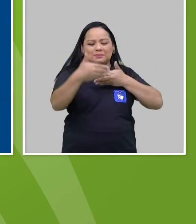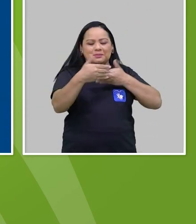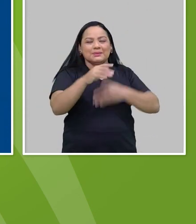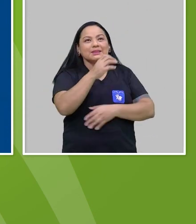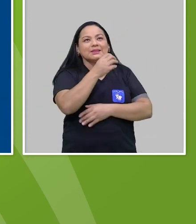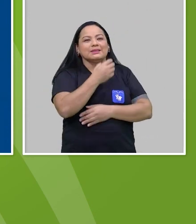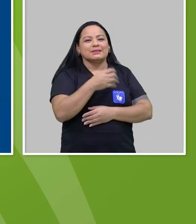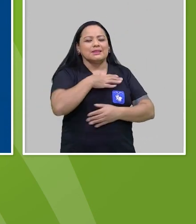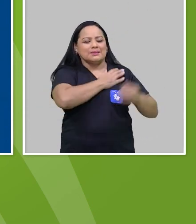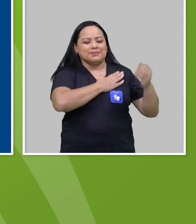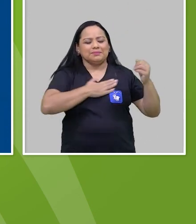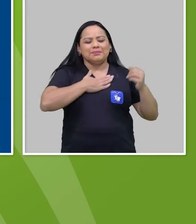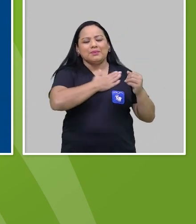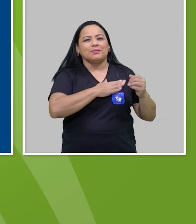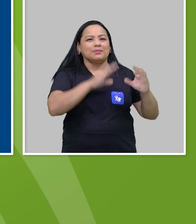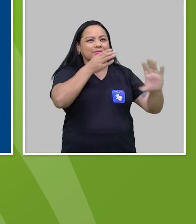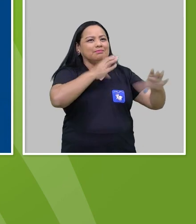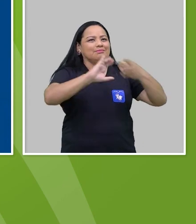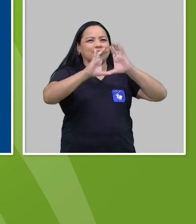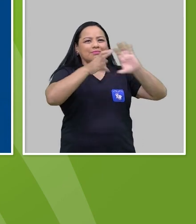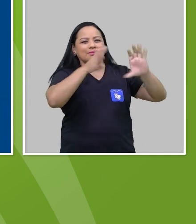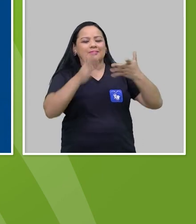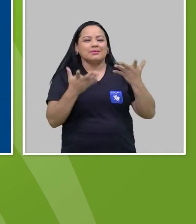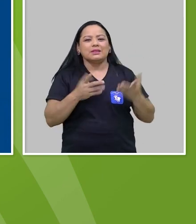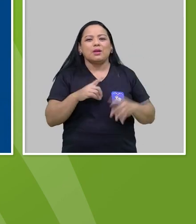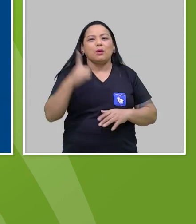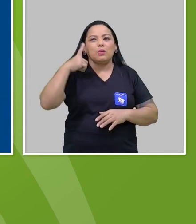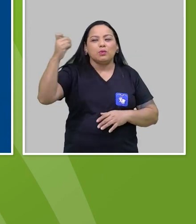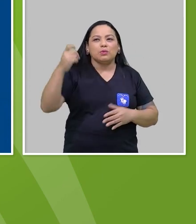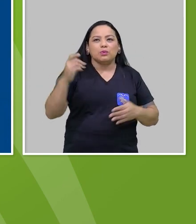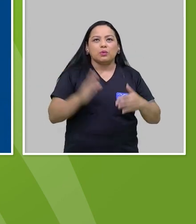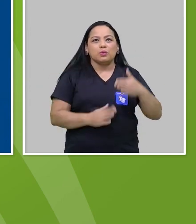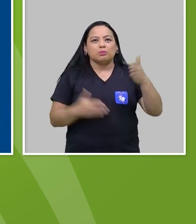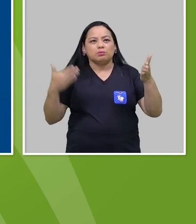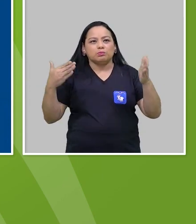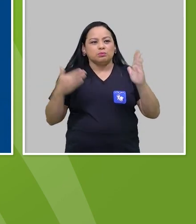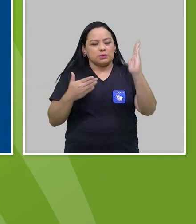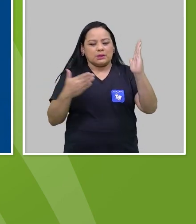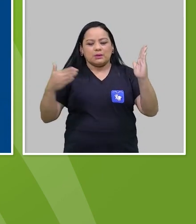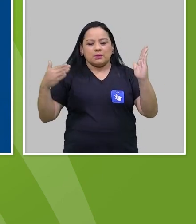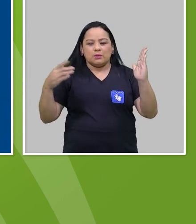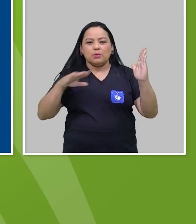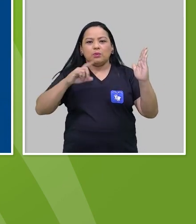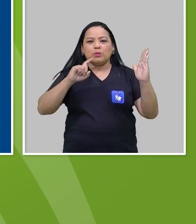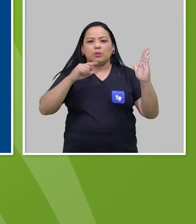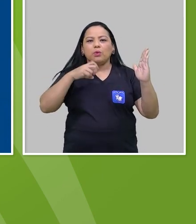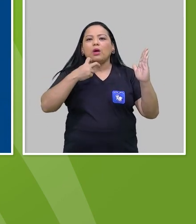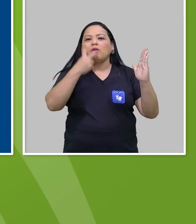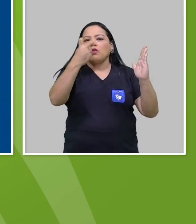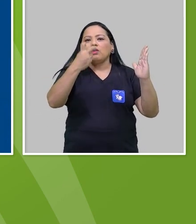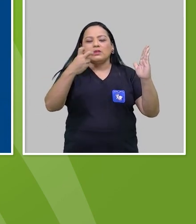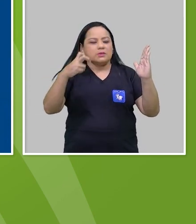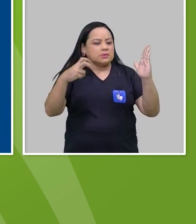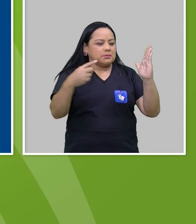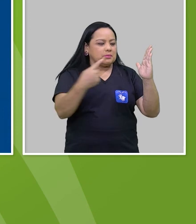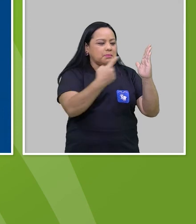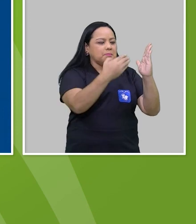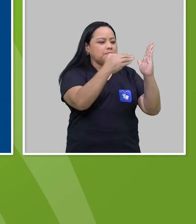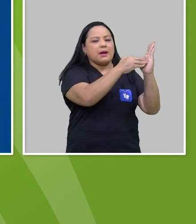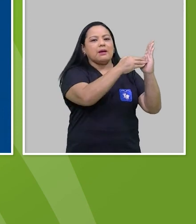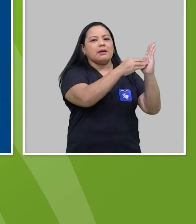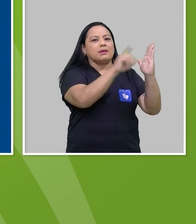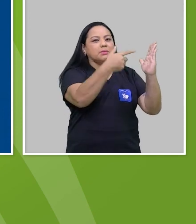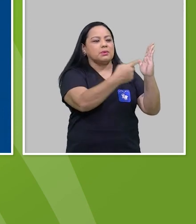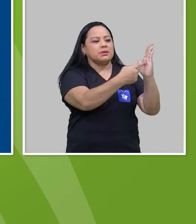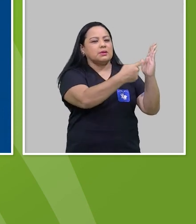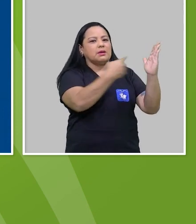no banheiro, então o som vai, bate nas paredes e volta para você. Até parece que